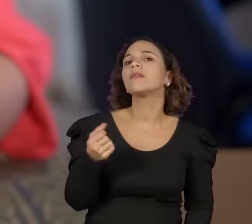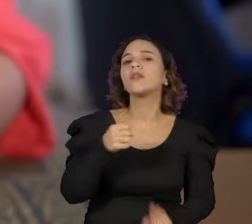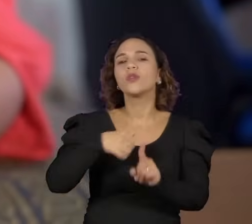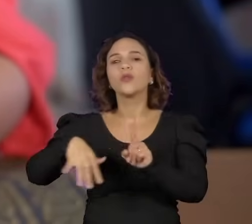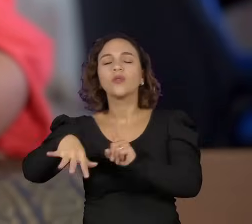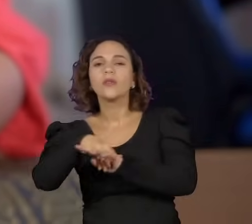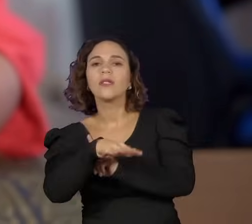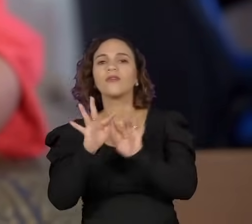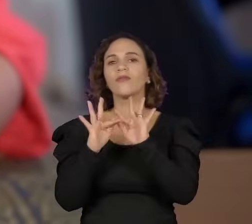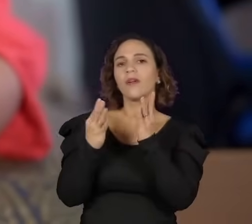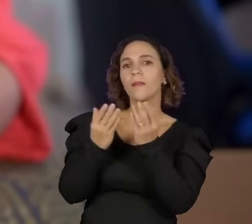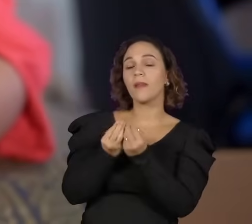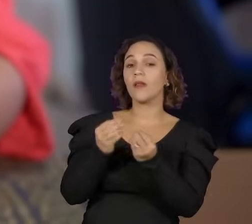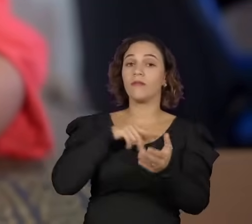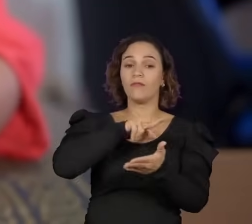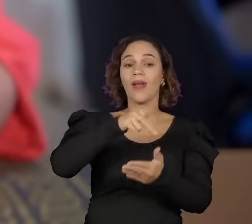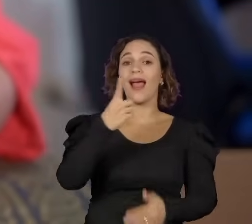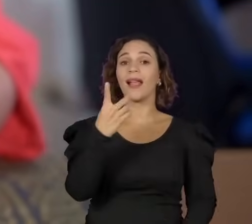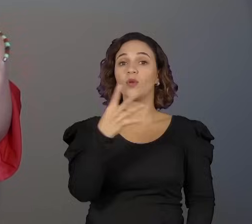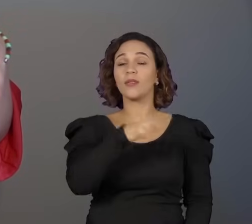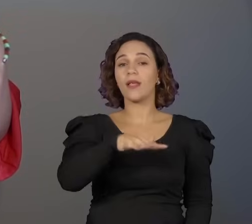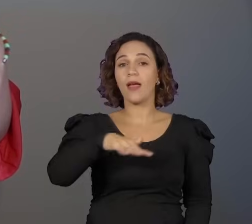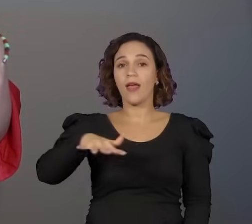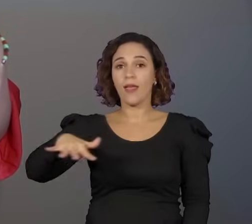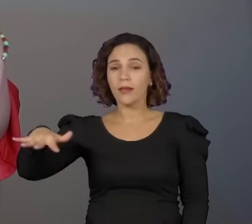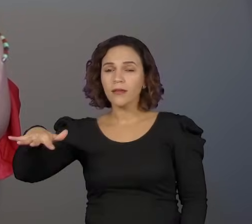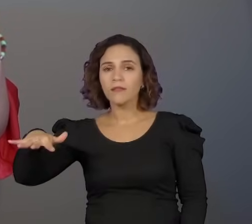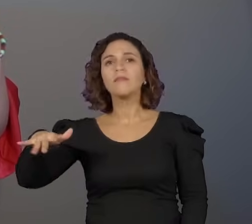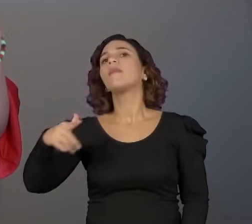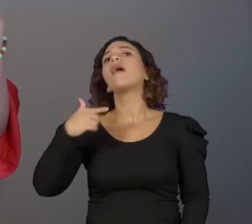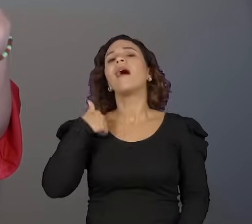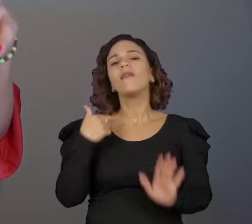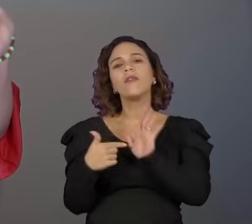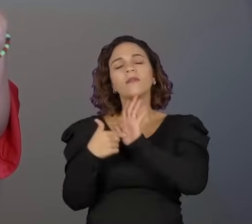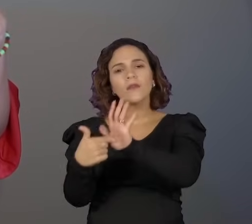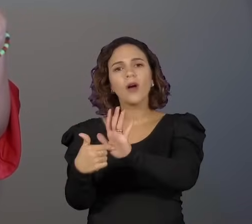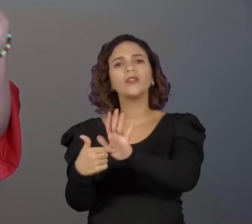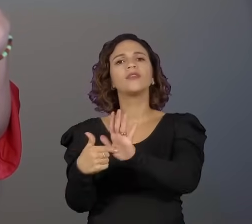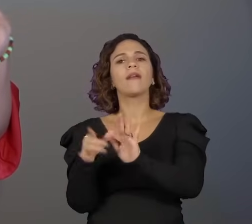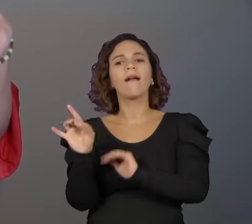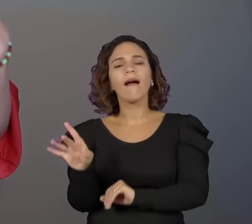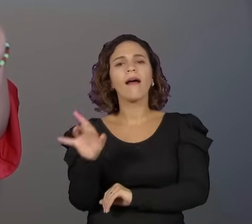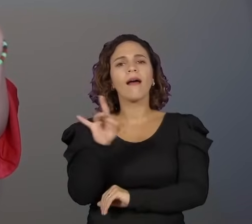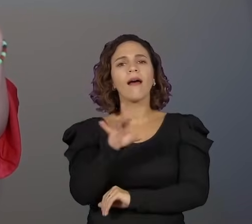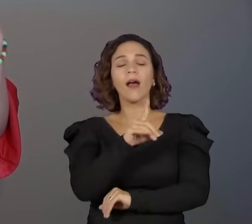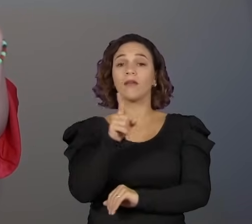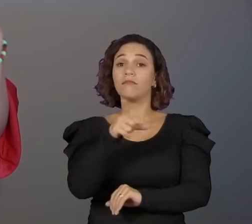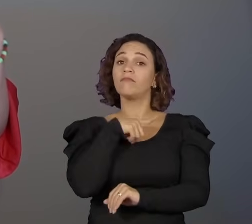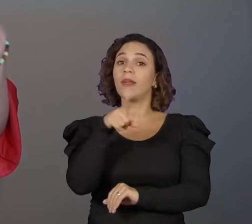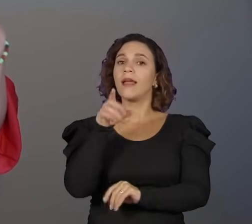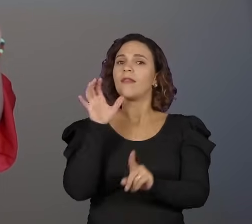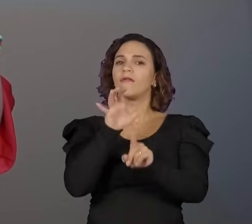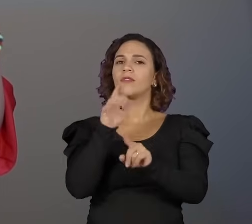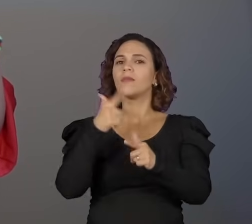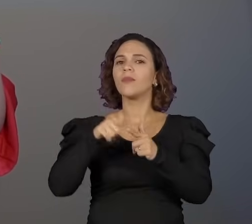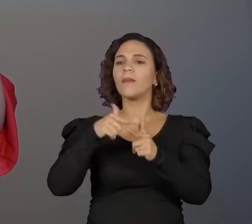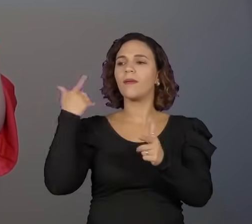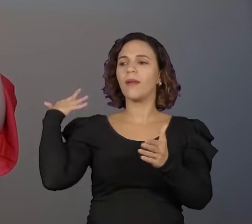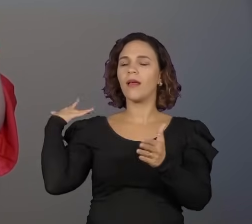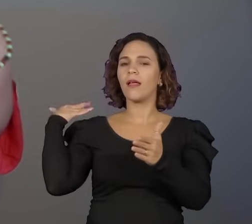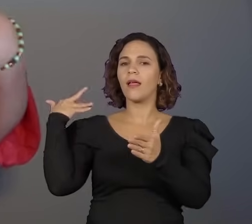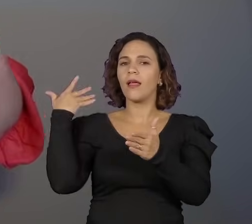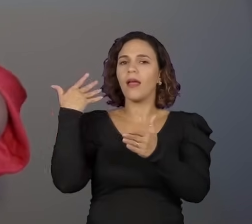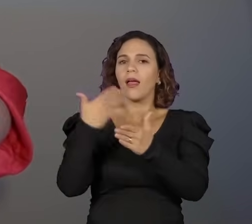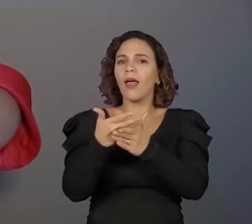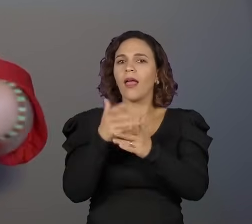social, familiar, no total são 14 áreas. E ali eu vou trazer lucidez sobre o que gerou um problema no passado, o que pode estar afetando